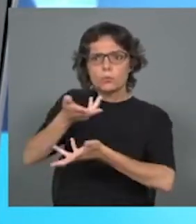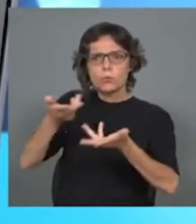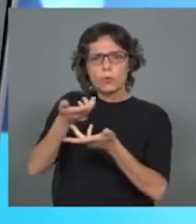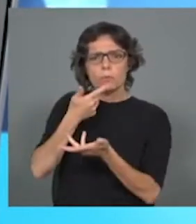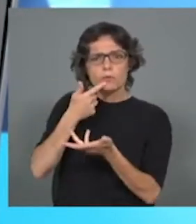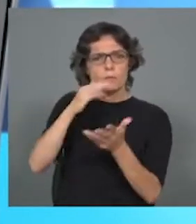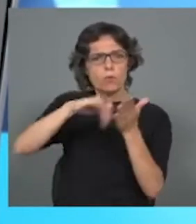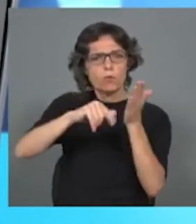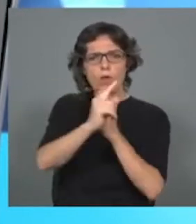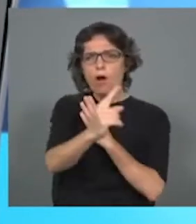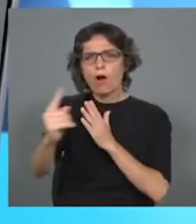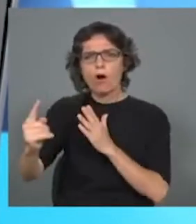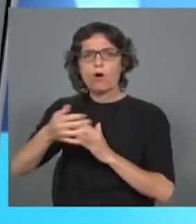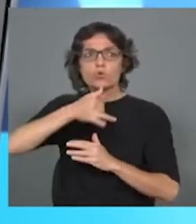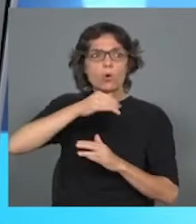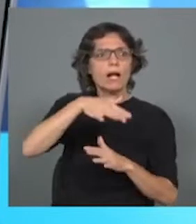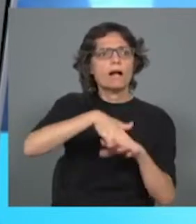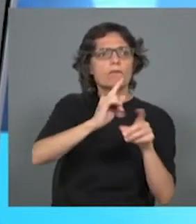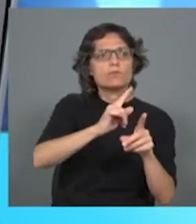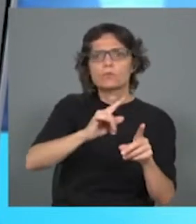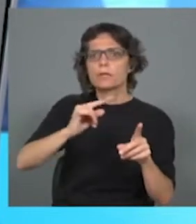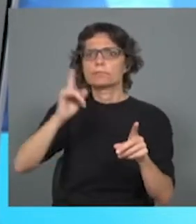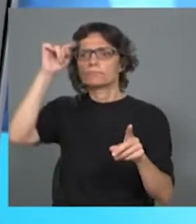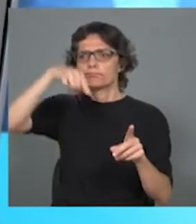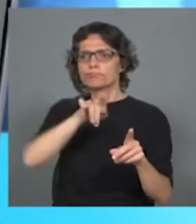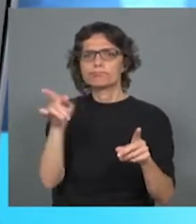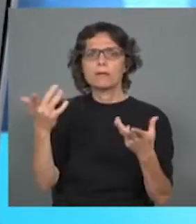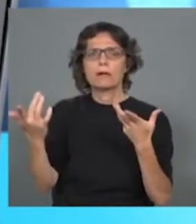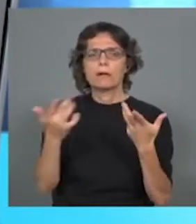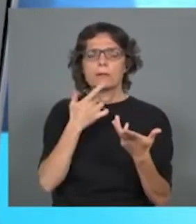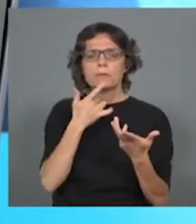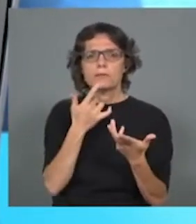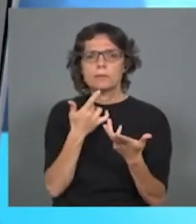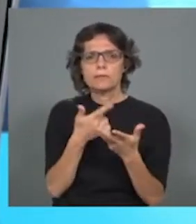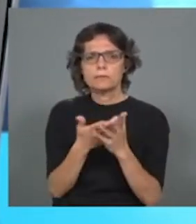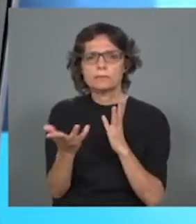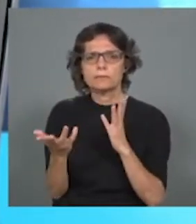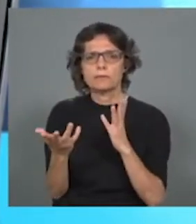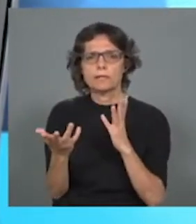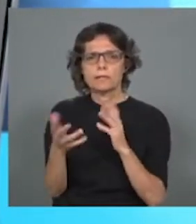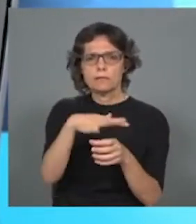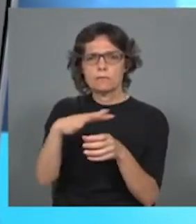colegas do Algarve fazem e partilhar com o que fazem os de Vila Real.